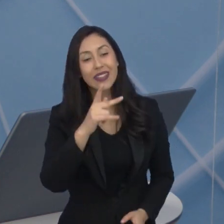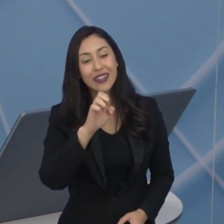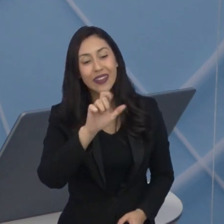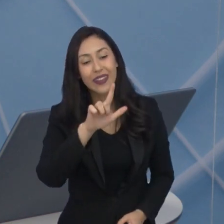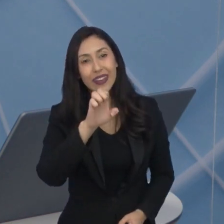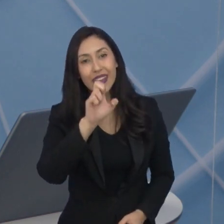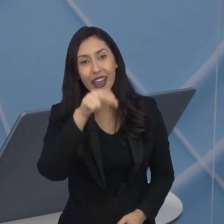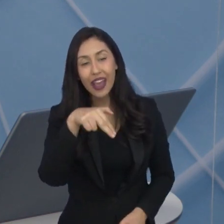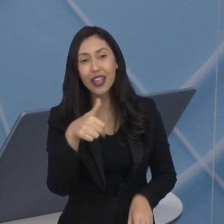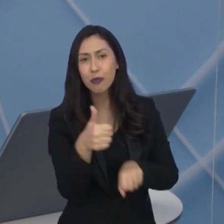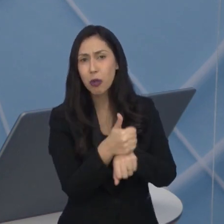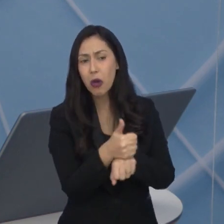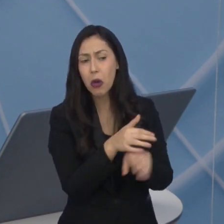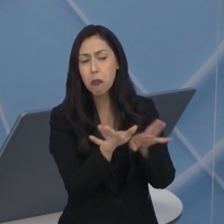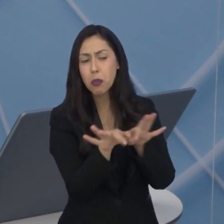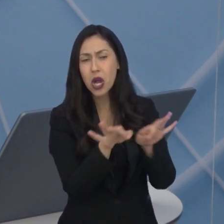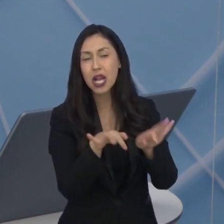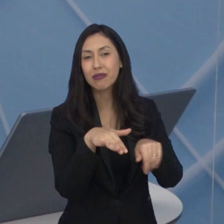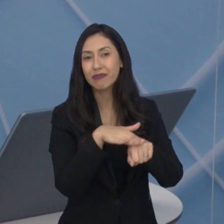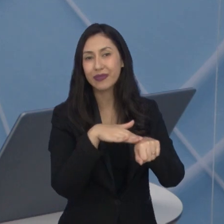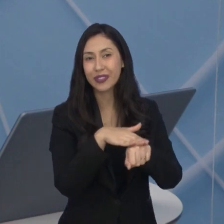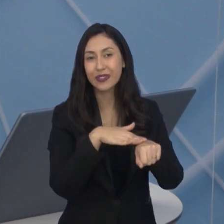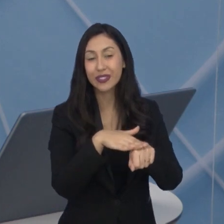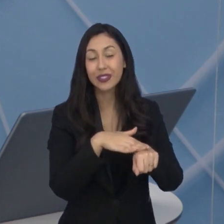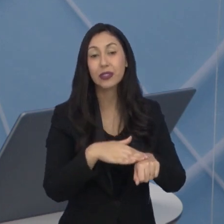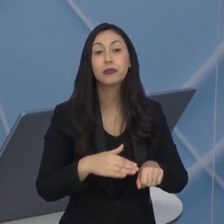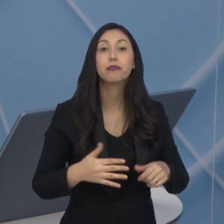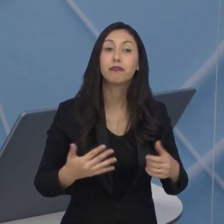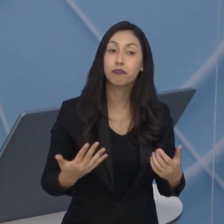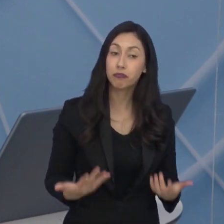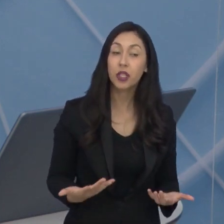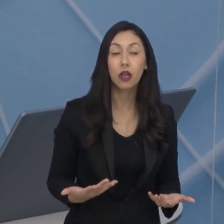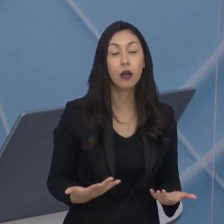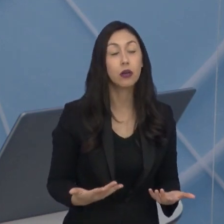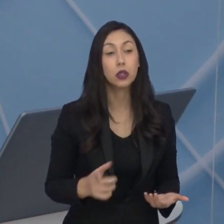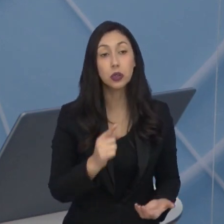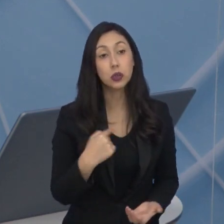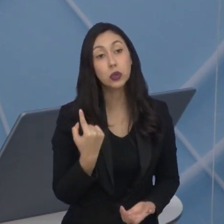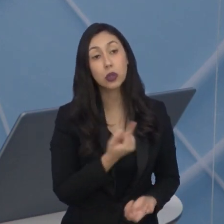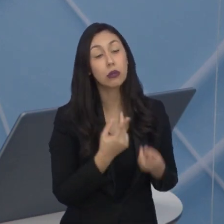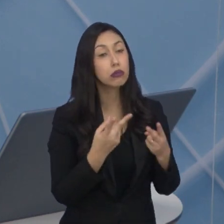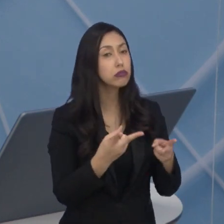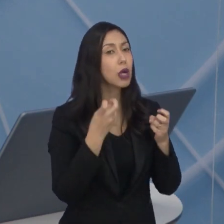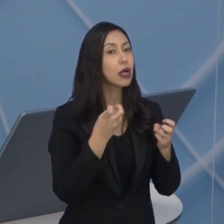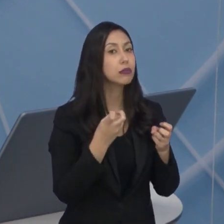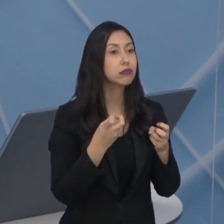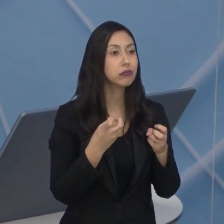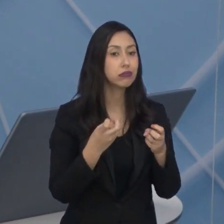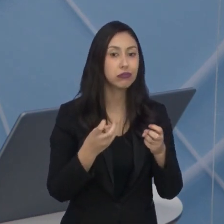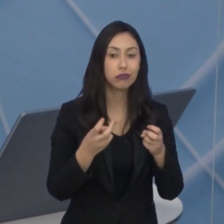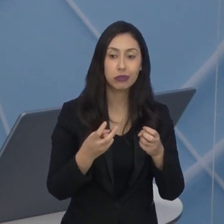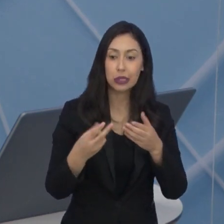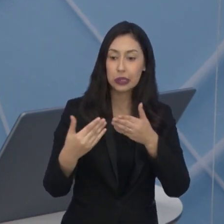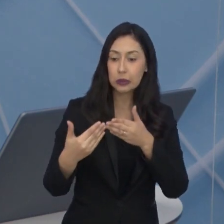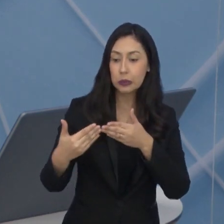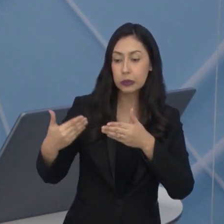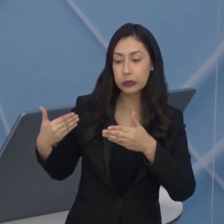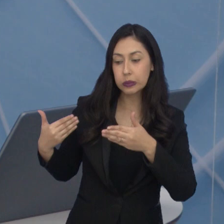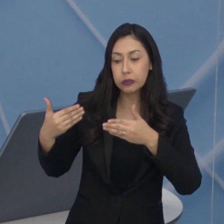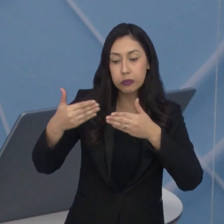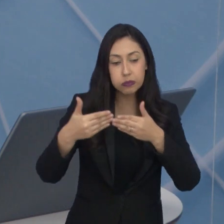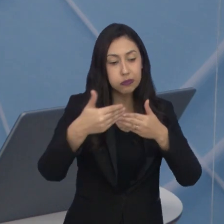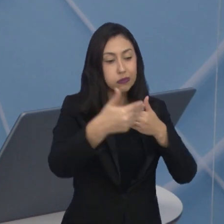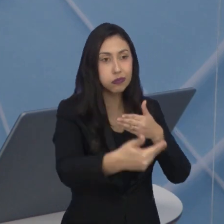produtora, que conversou com a dona Trindade. É isso, né, Paulo? A gente viu, né, como era antes, né, o que mudou,